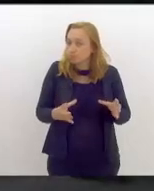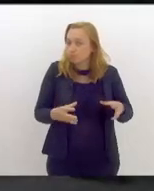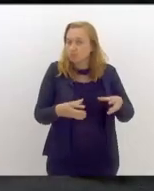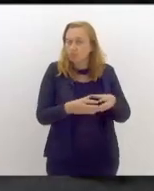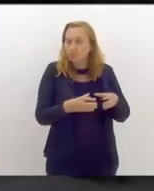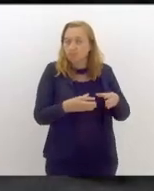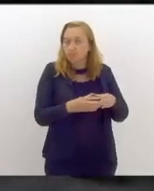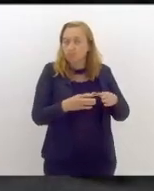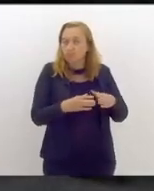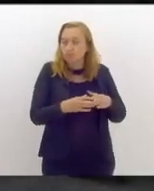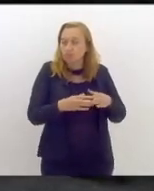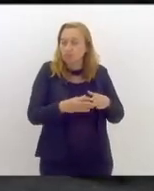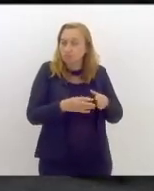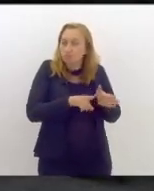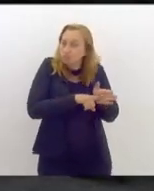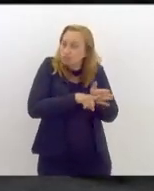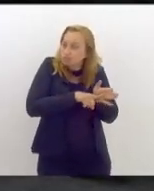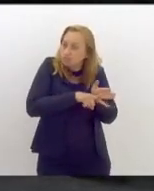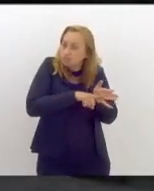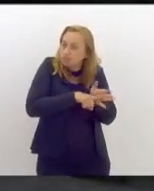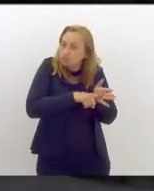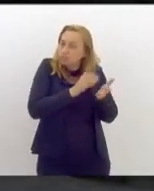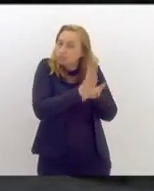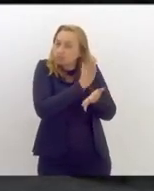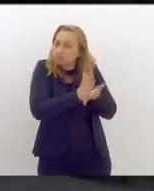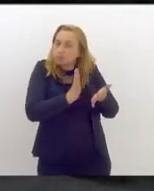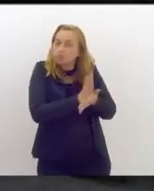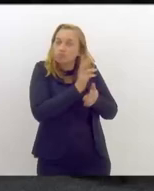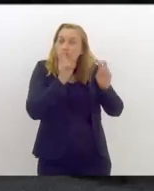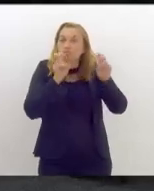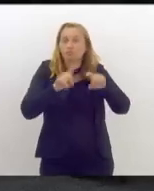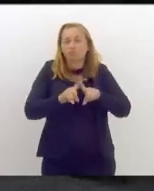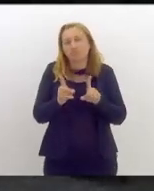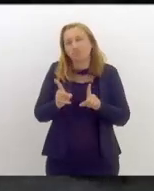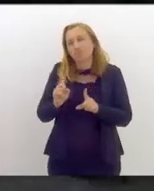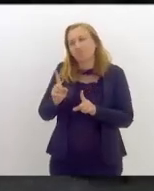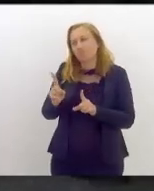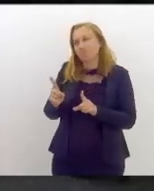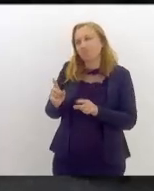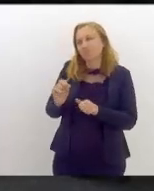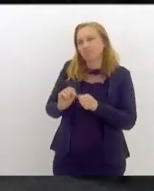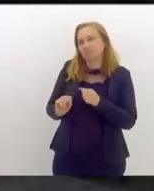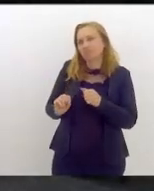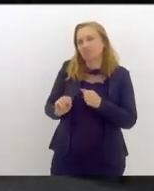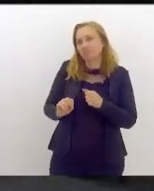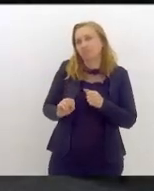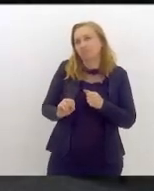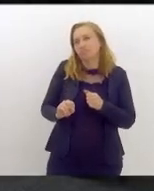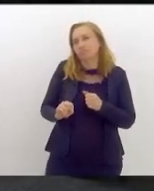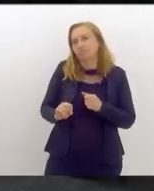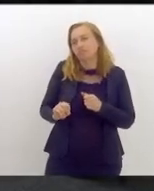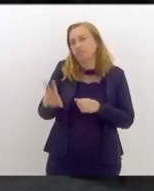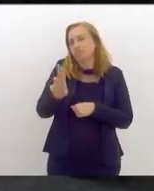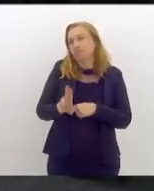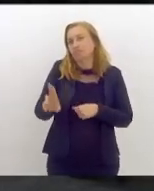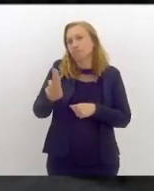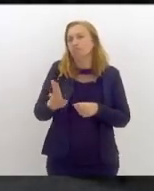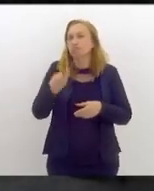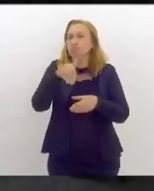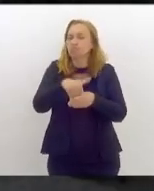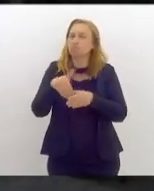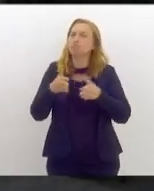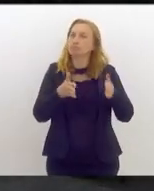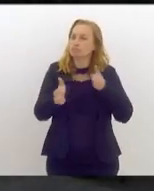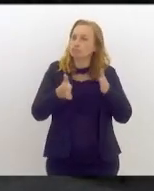inquérito para apurar alguns fatos mas não fazer dela uma questão eleitoral